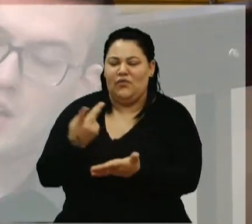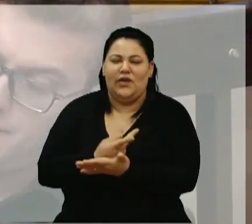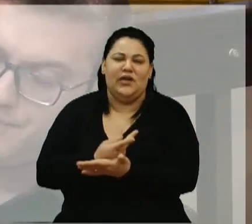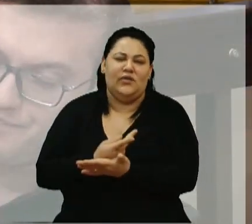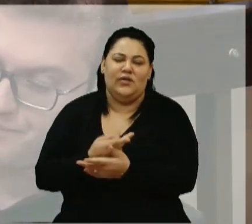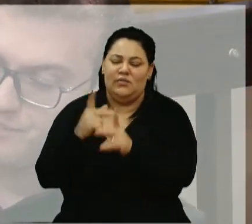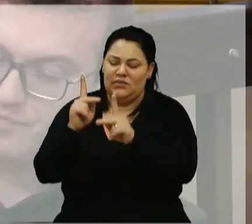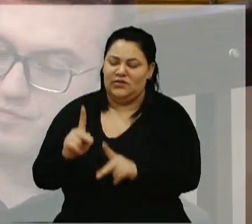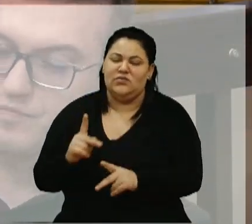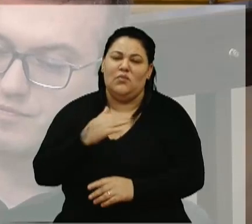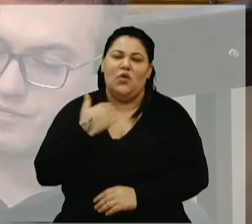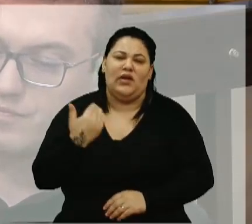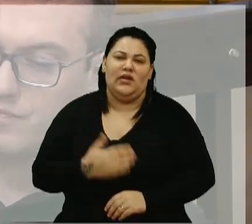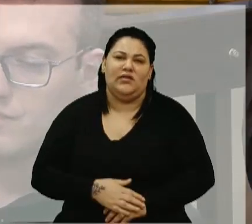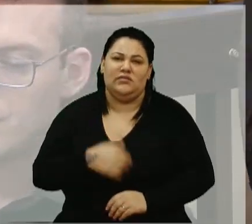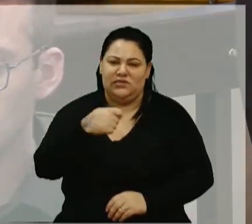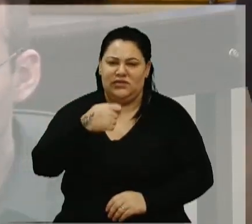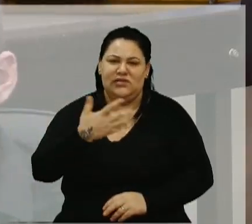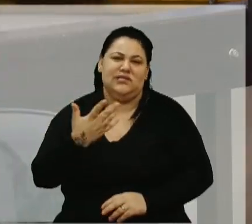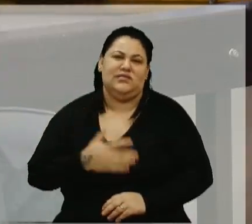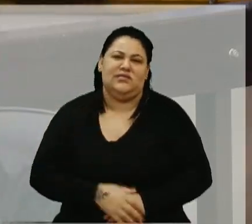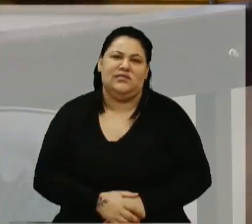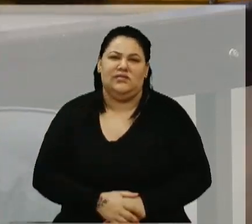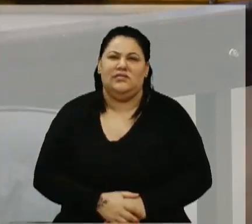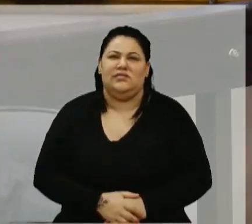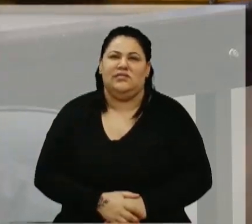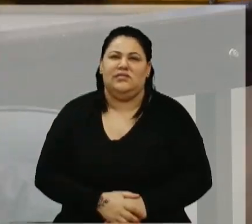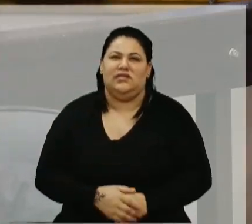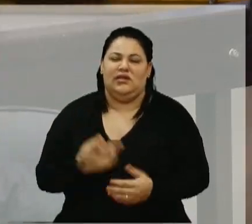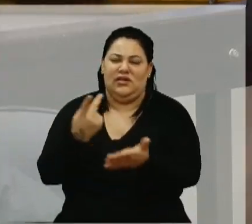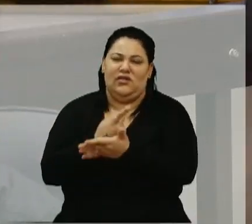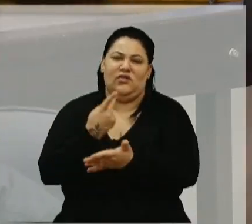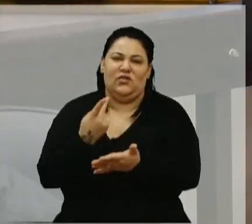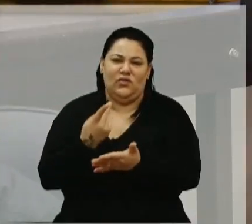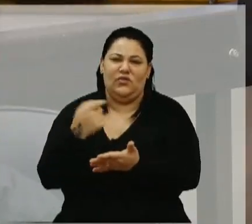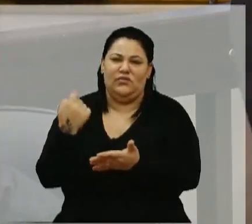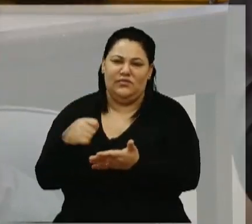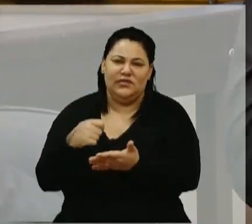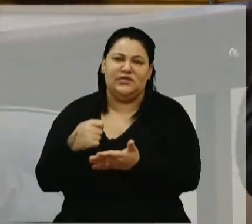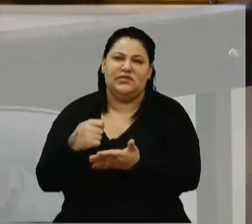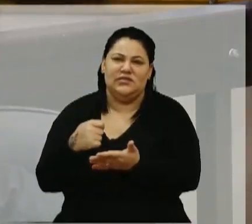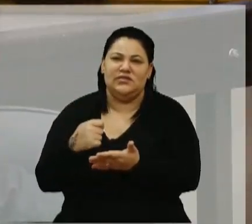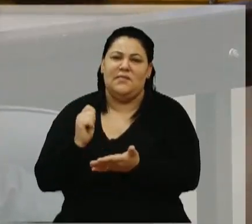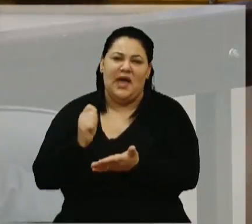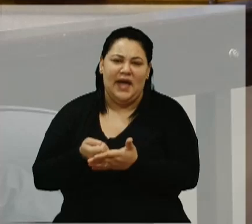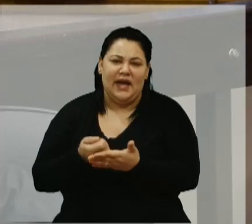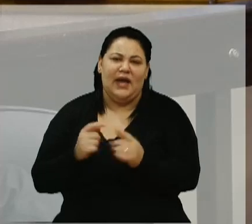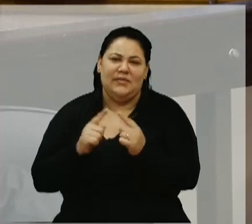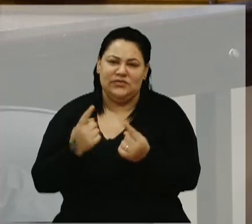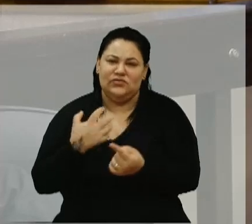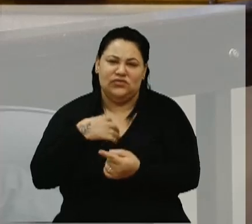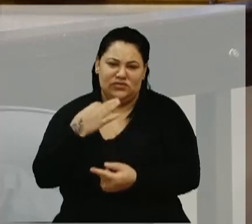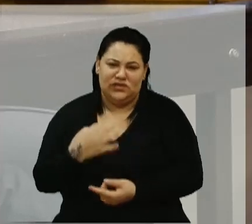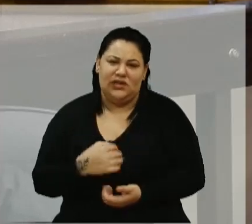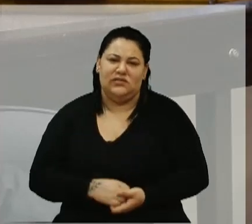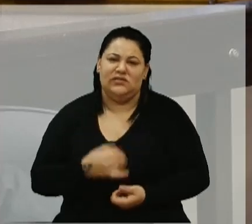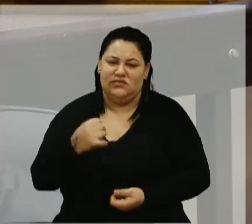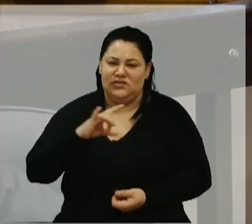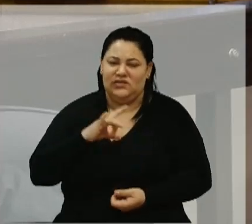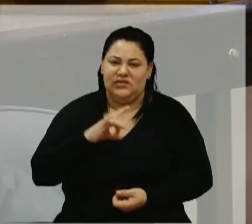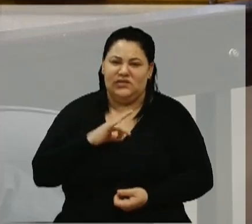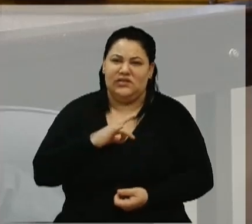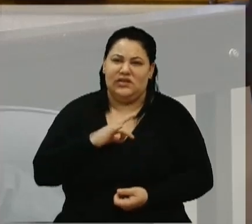morte, deixar morrer. E errou, tem que ser retirado. Então, se houver essa represália contra o